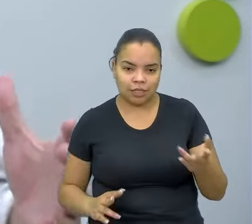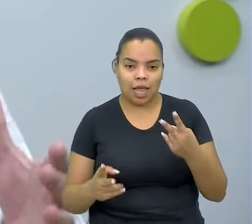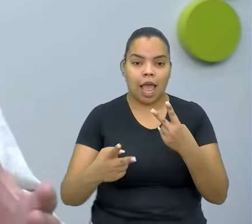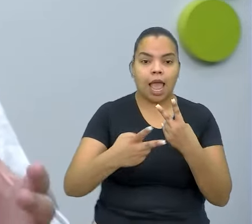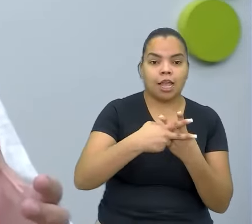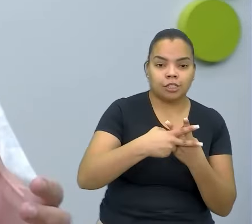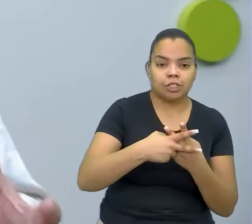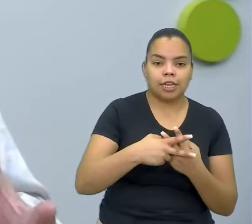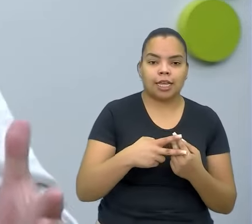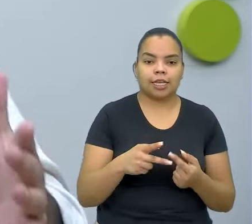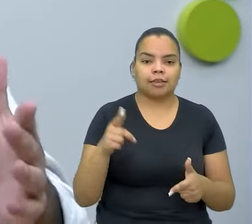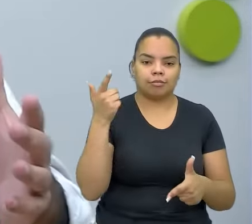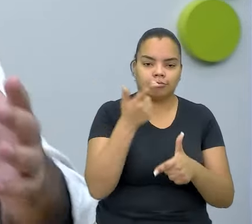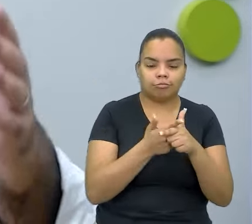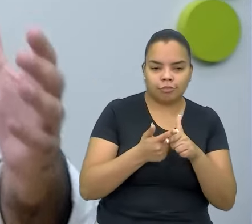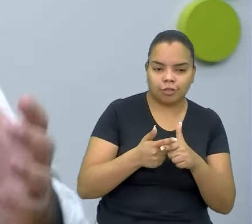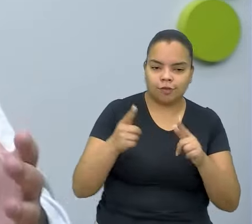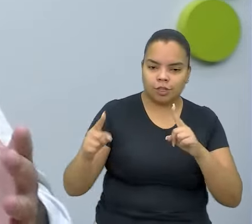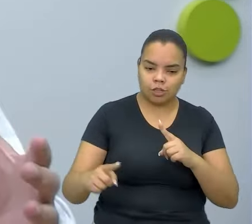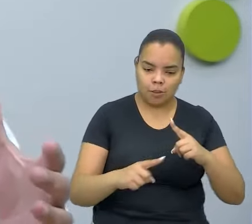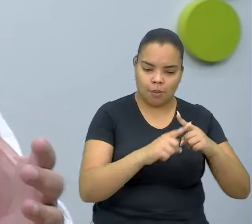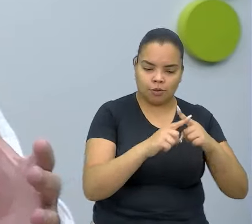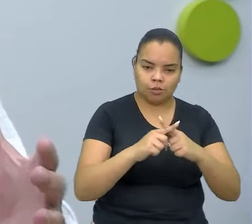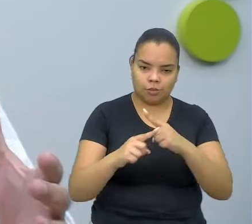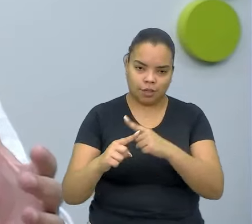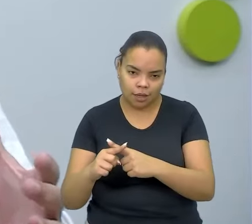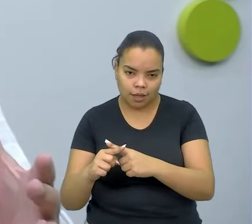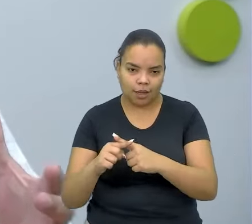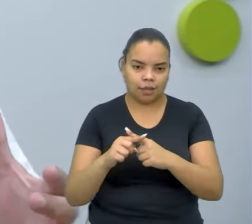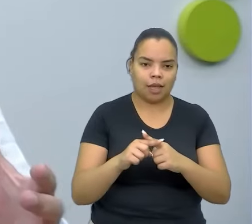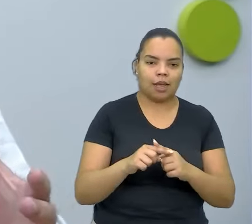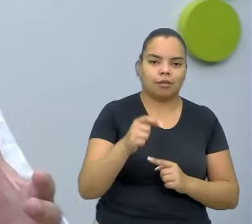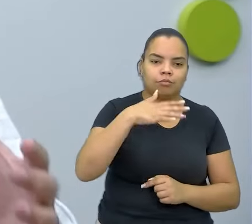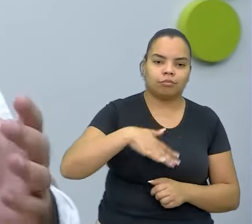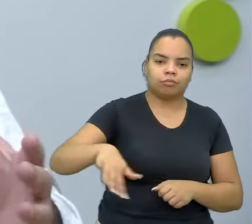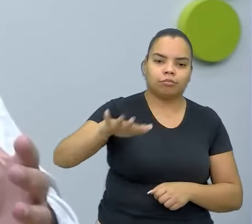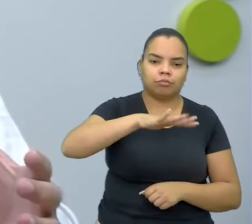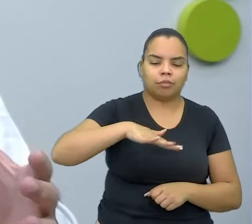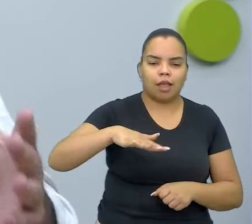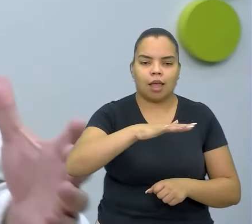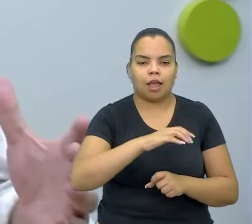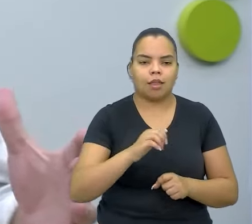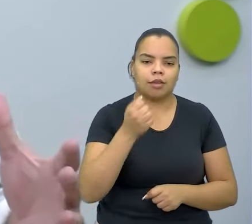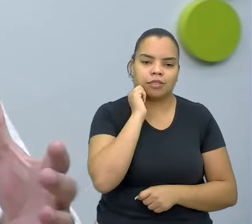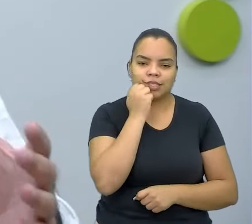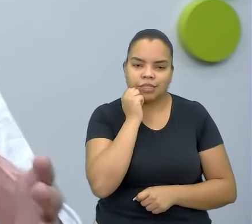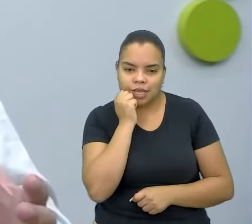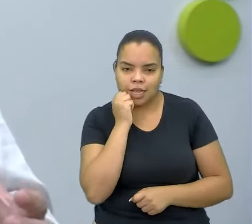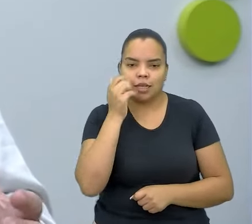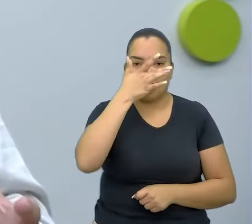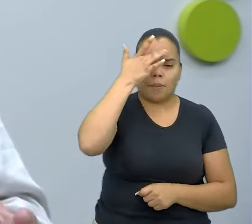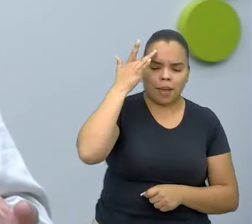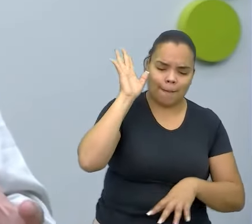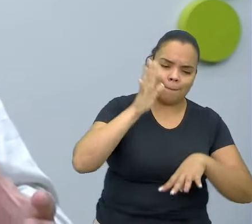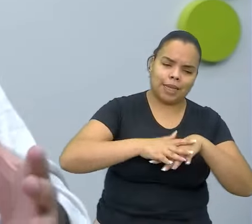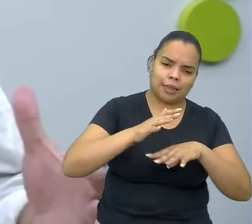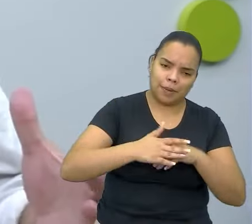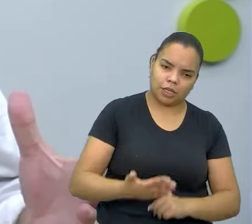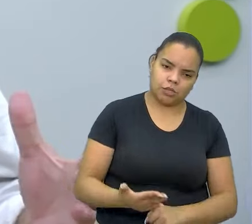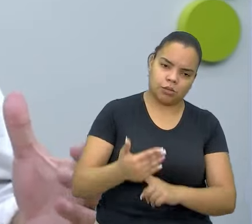#Quem Divide Multiplica, da área de Ciências Humanas e Sociais Aplicadas, Arte e Matemática e suas